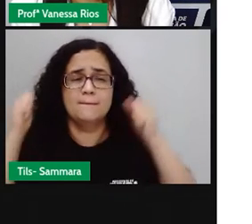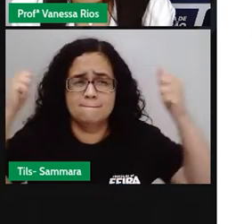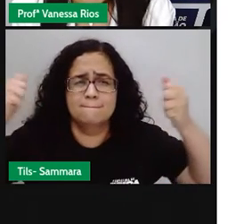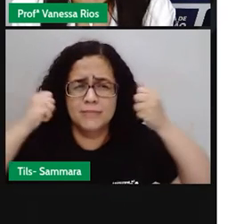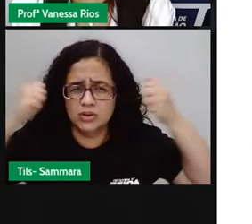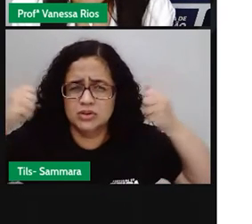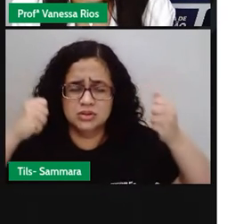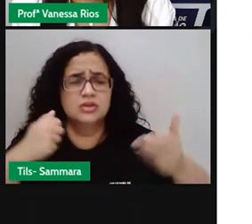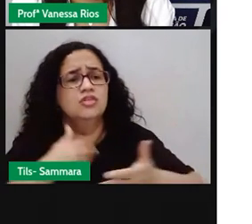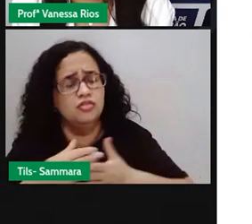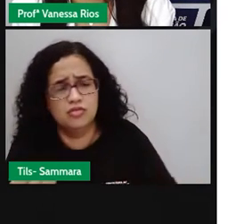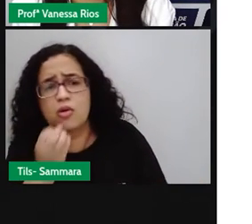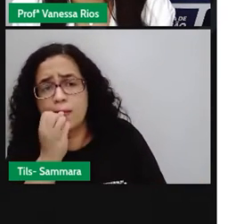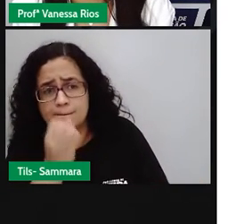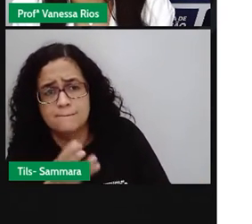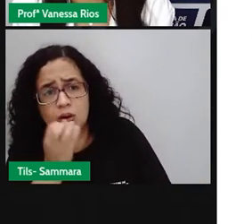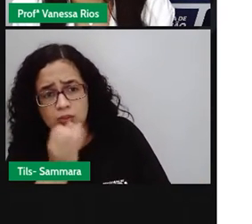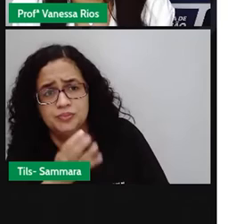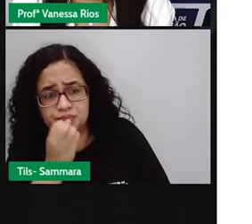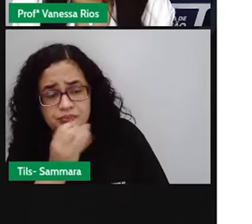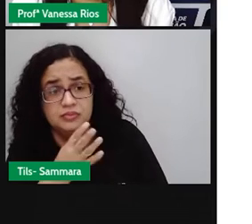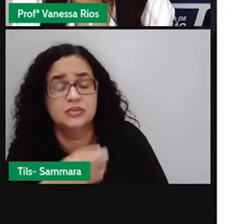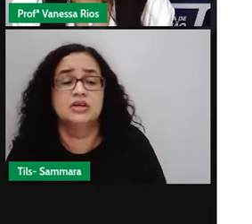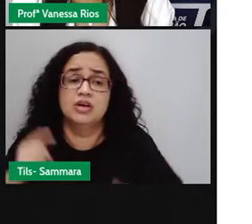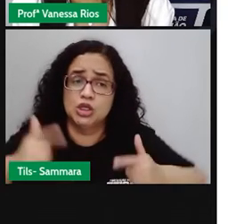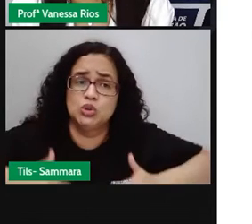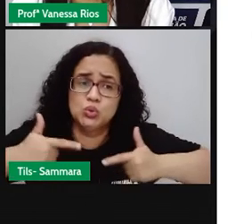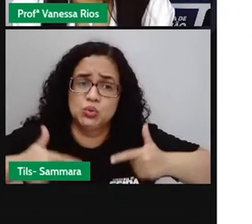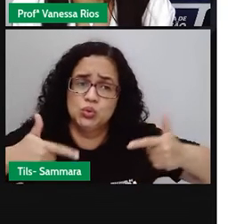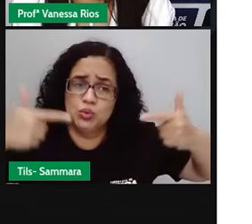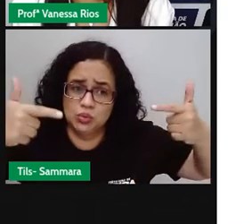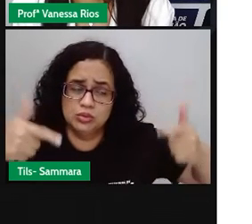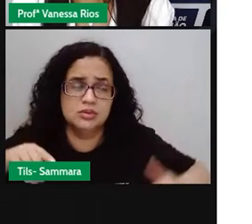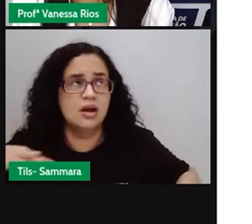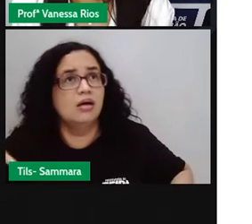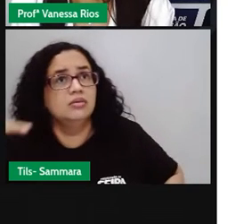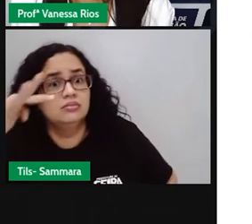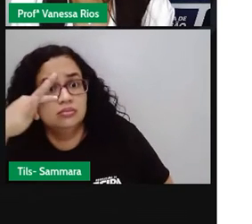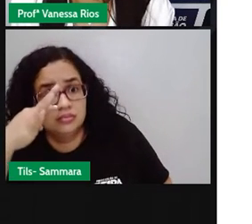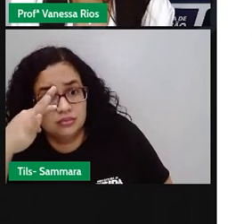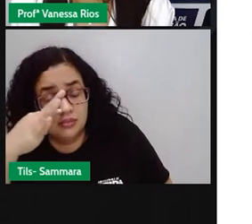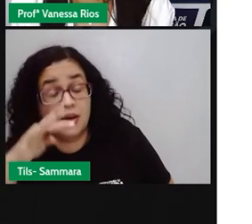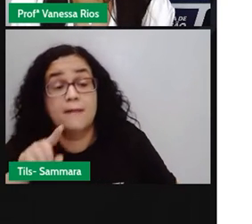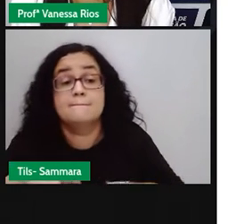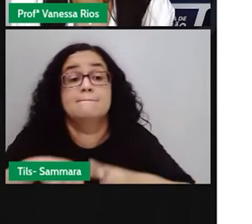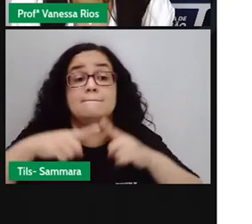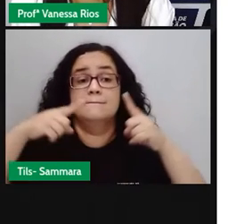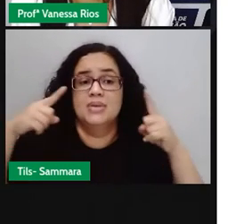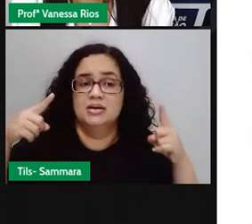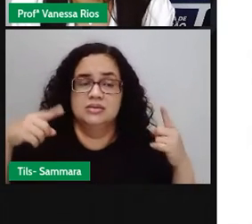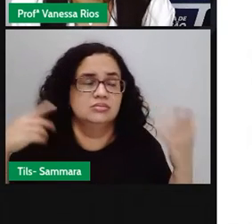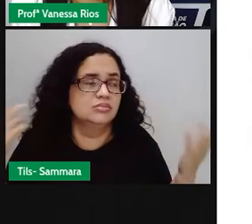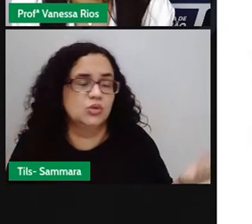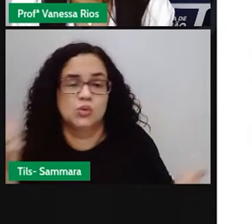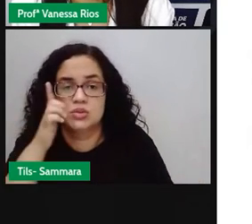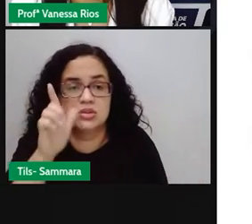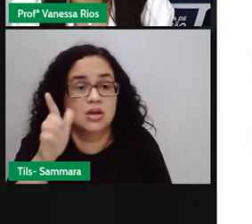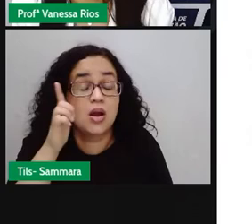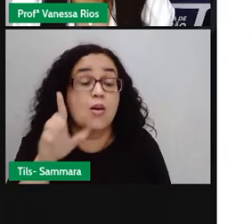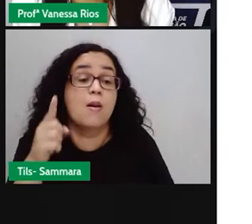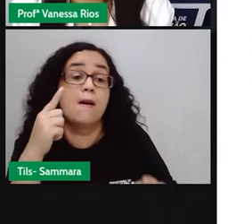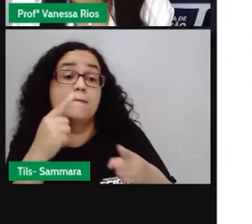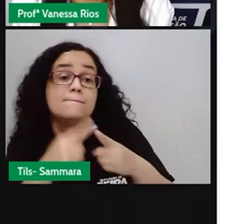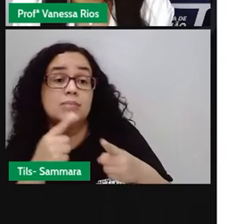de qualquer forma valeram, né? Vieram aí muitas lutas e chamou a atenção, mas a meta não foi alcançada